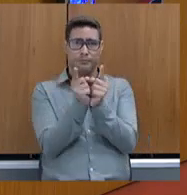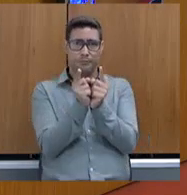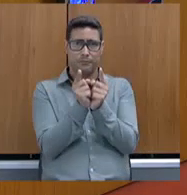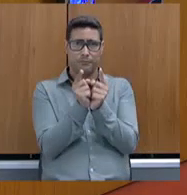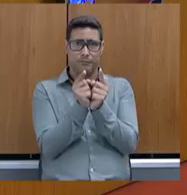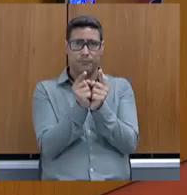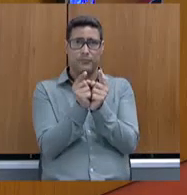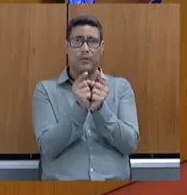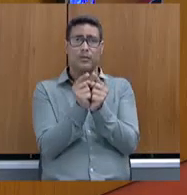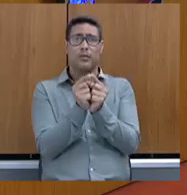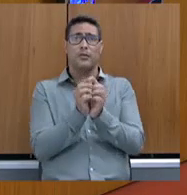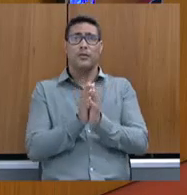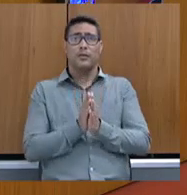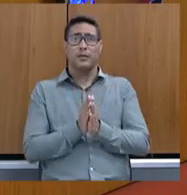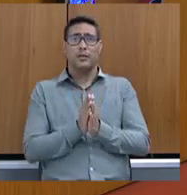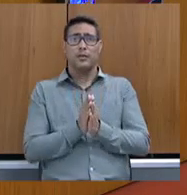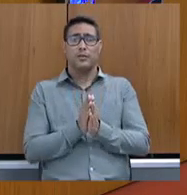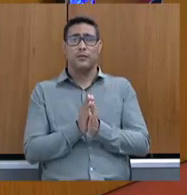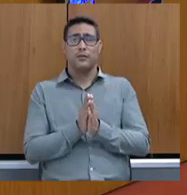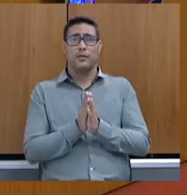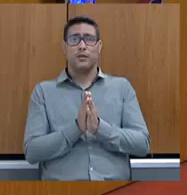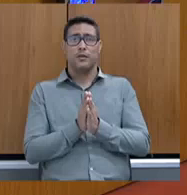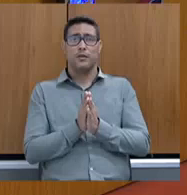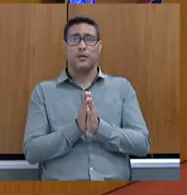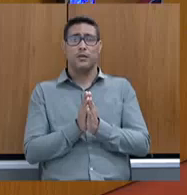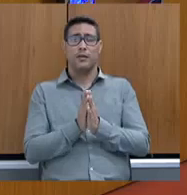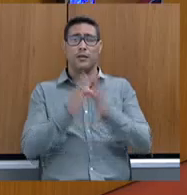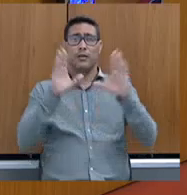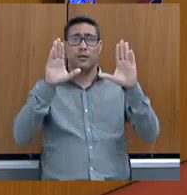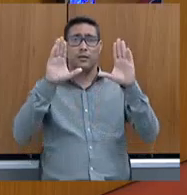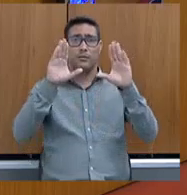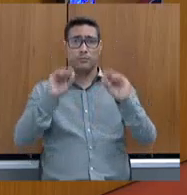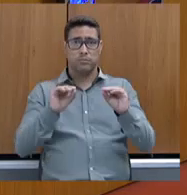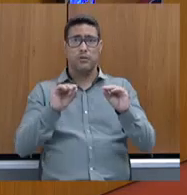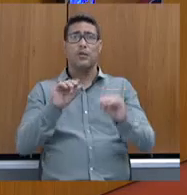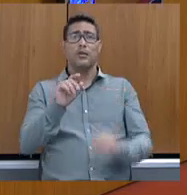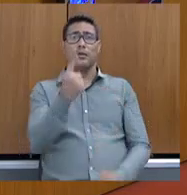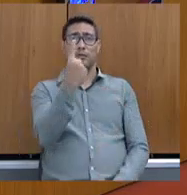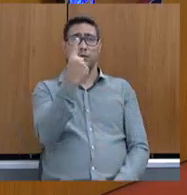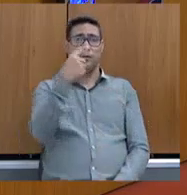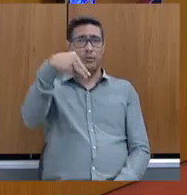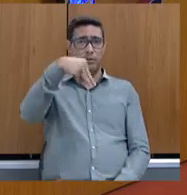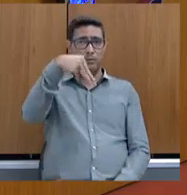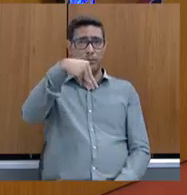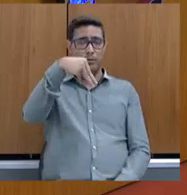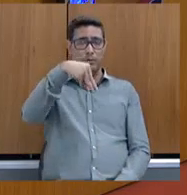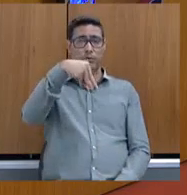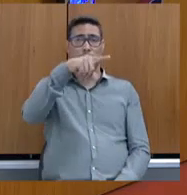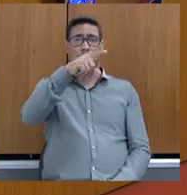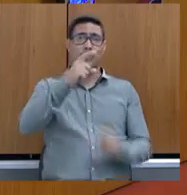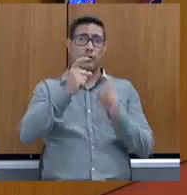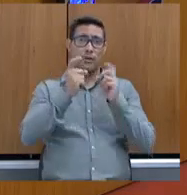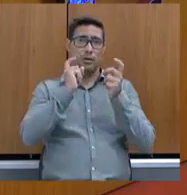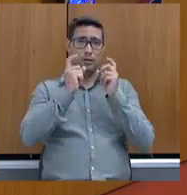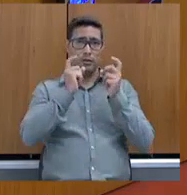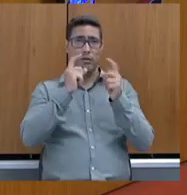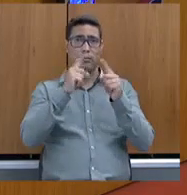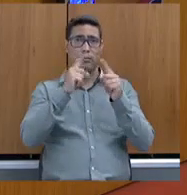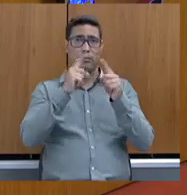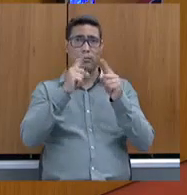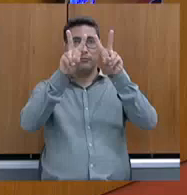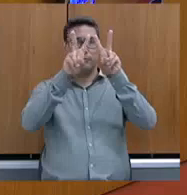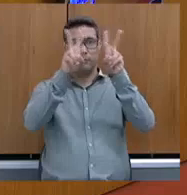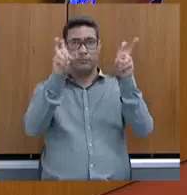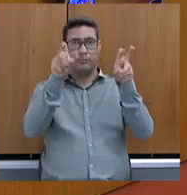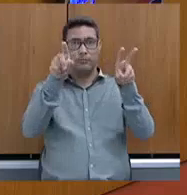celisa secretário suspender aqui por um minuto essa sessão até por questão regimental que nós temos